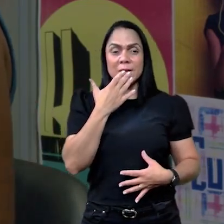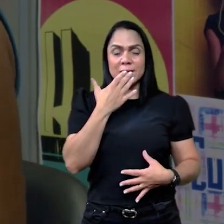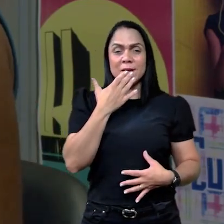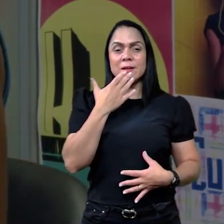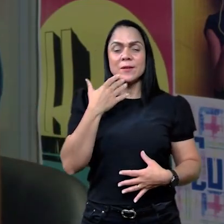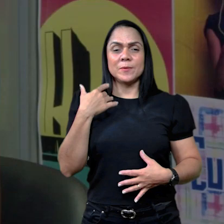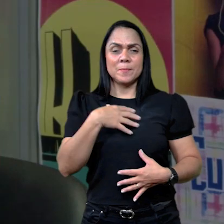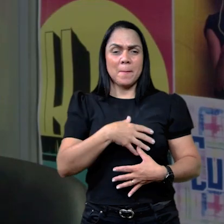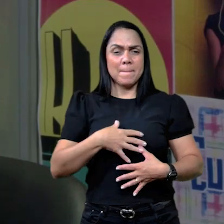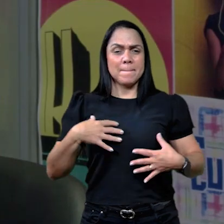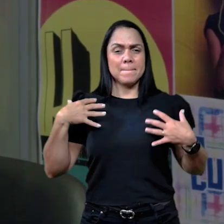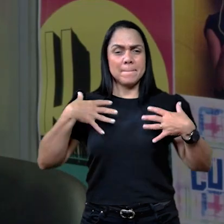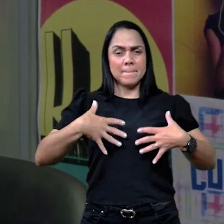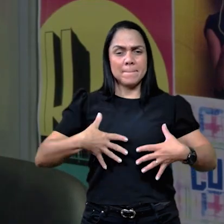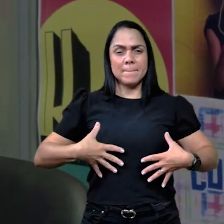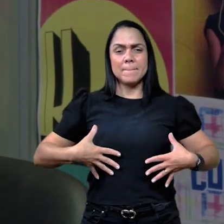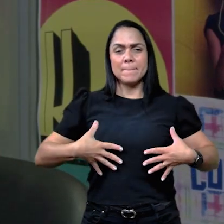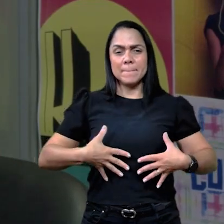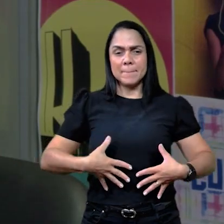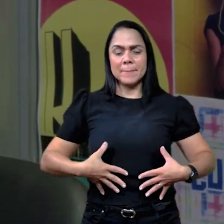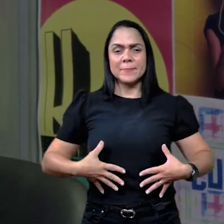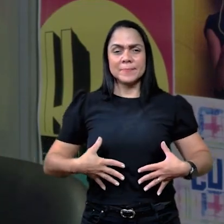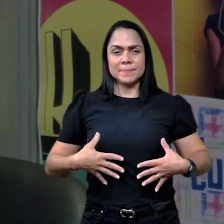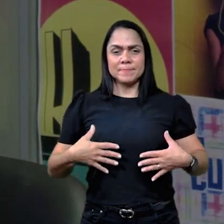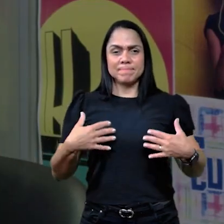né? Com grafismo também.